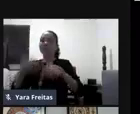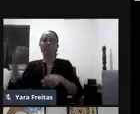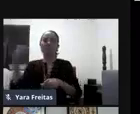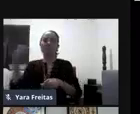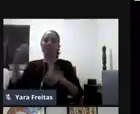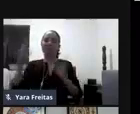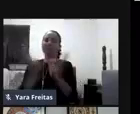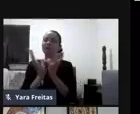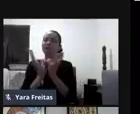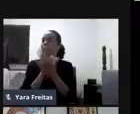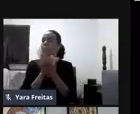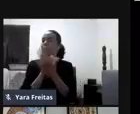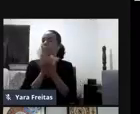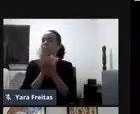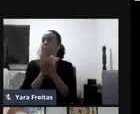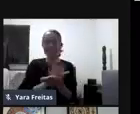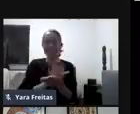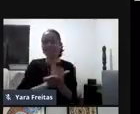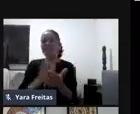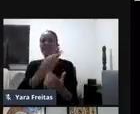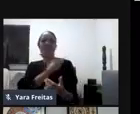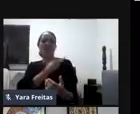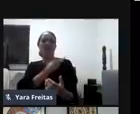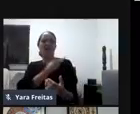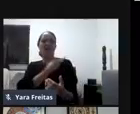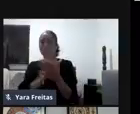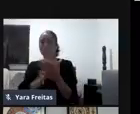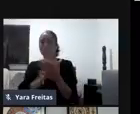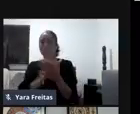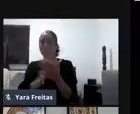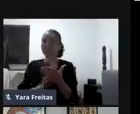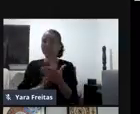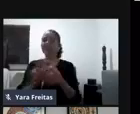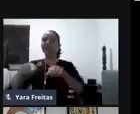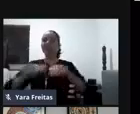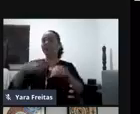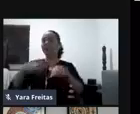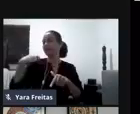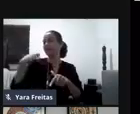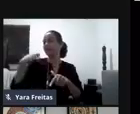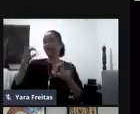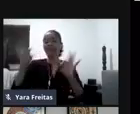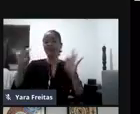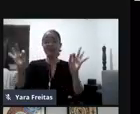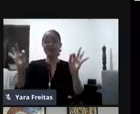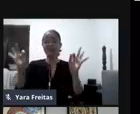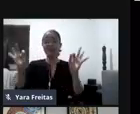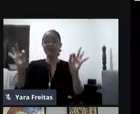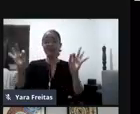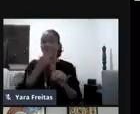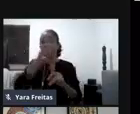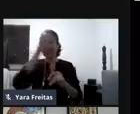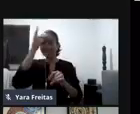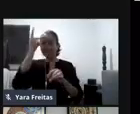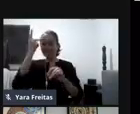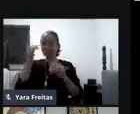grupos, nem nenhuma religião, não faz trabalho voluntário. Então, esse isolamento social é fator de risco